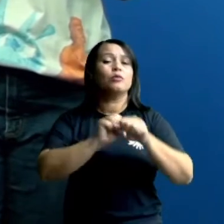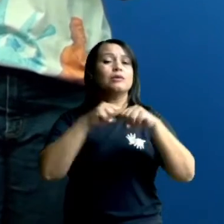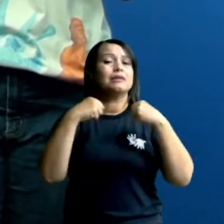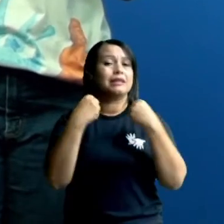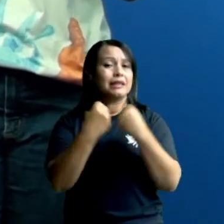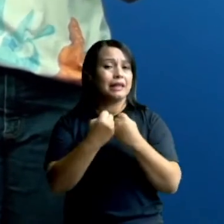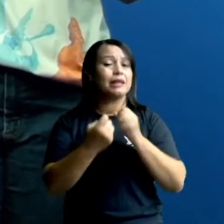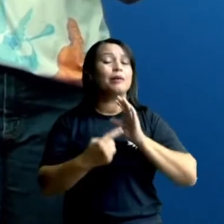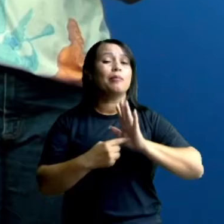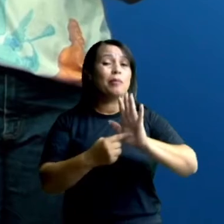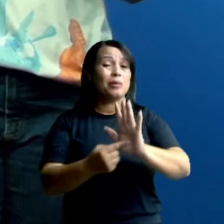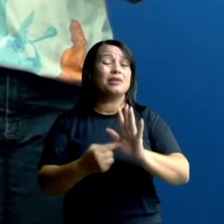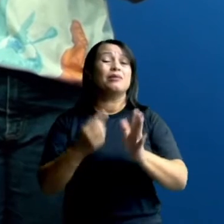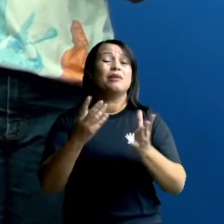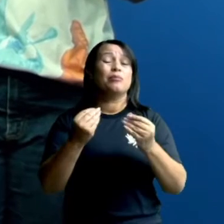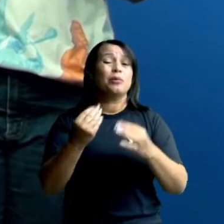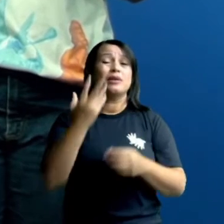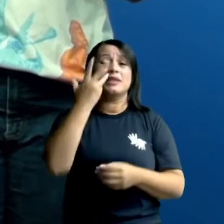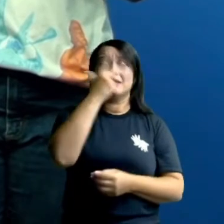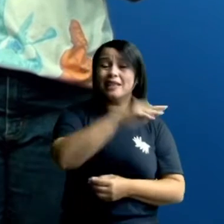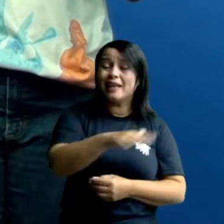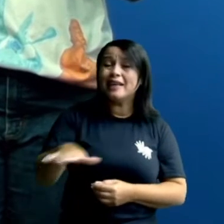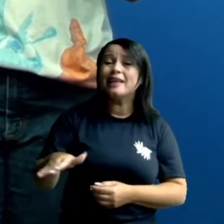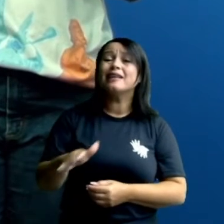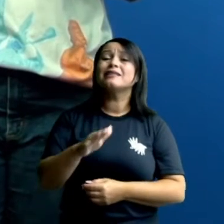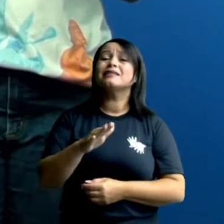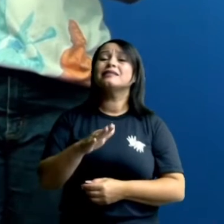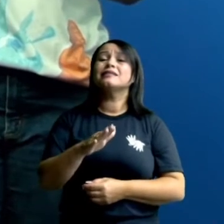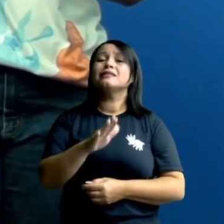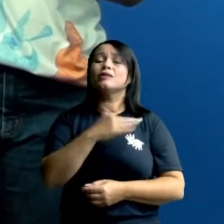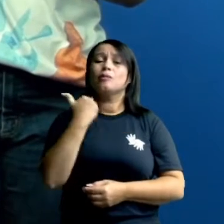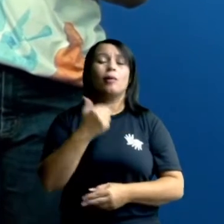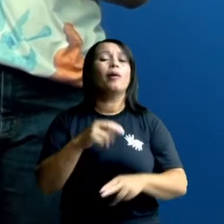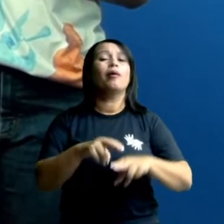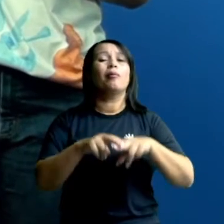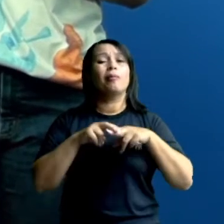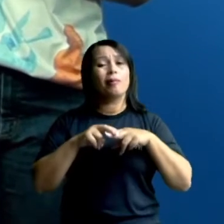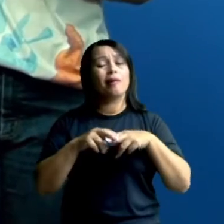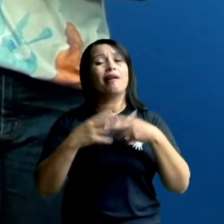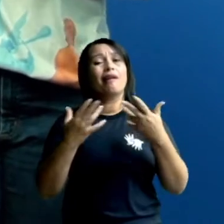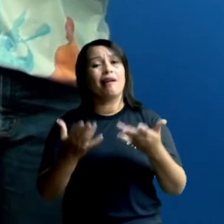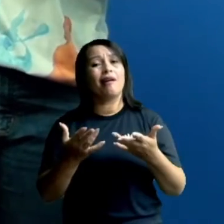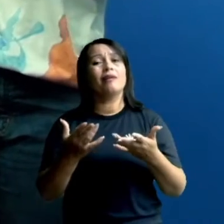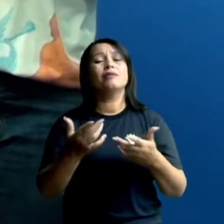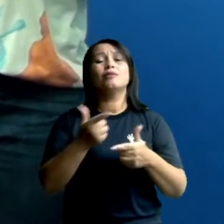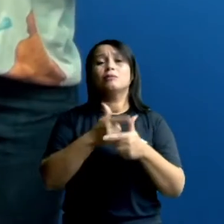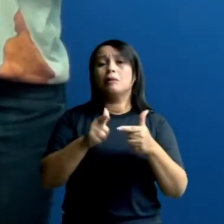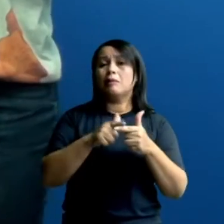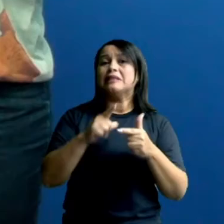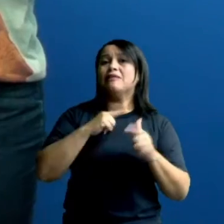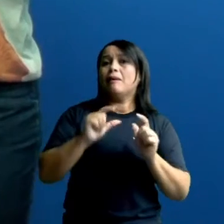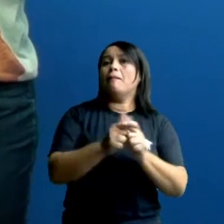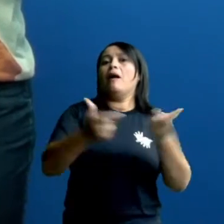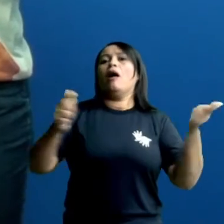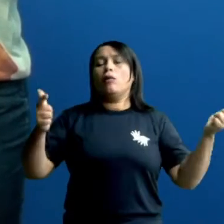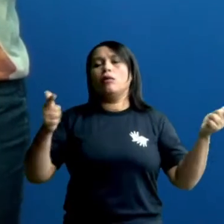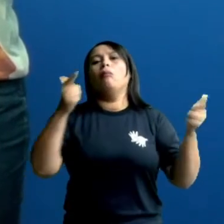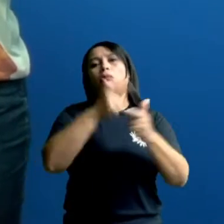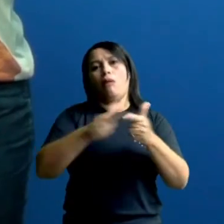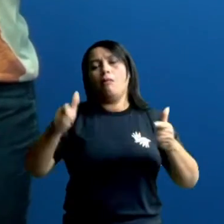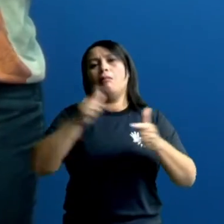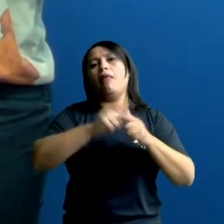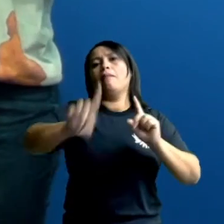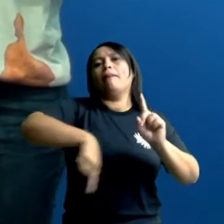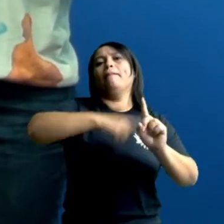essa mortalidade infantil ela tem que ser pequenininha. Quanto maior essa mortalidade infantil, mais problemas aquele